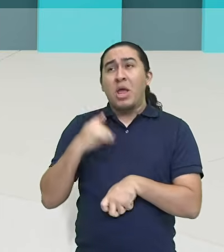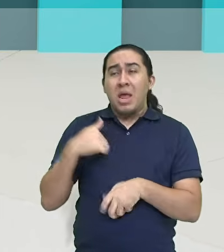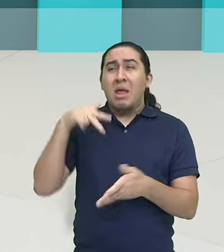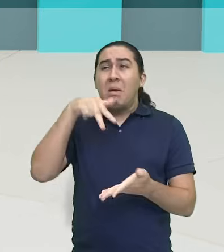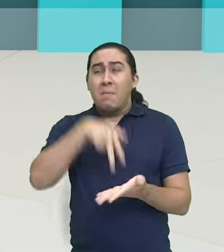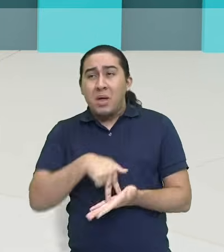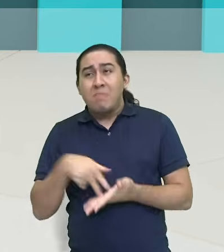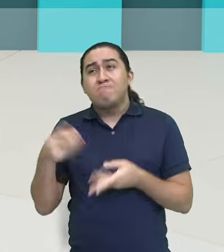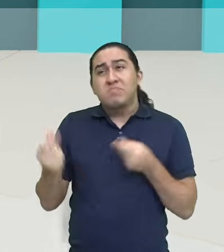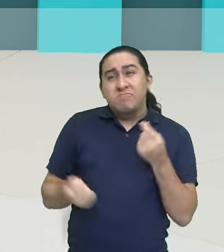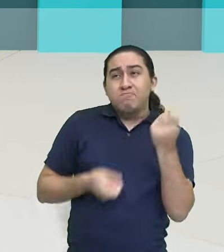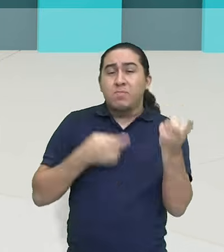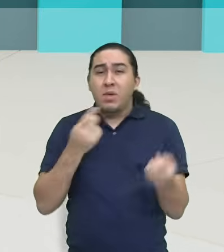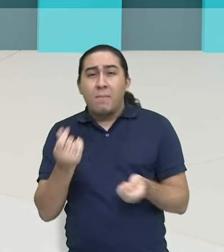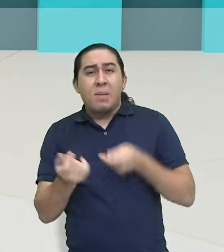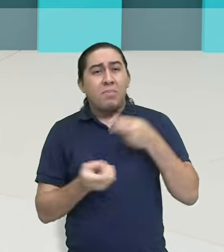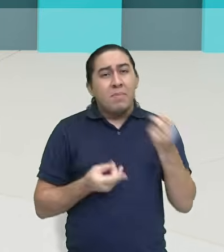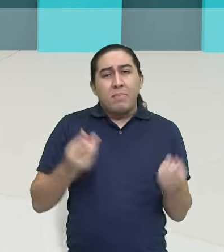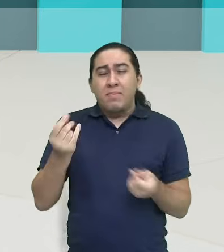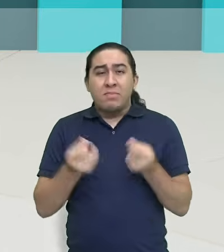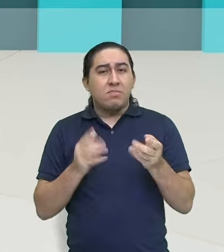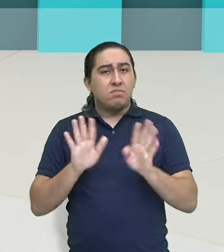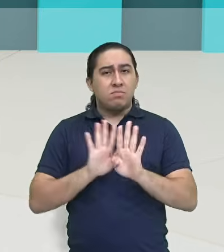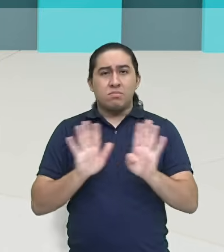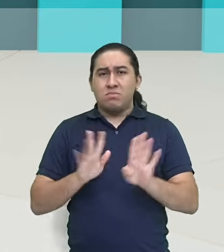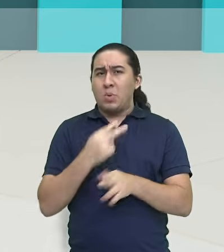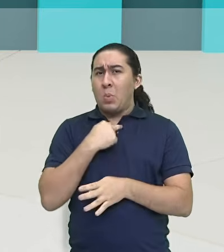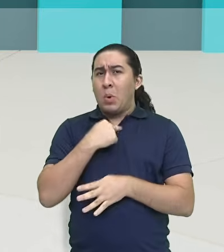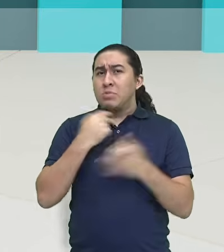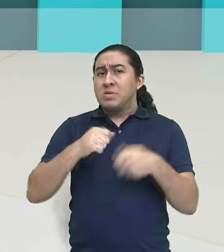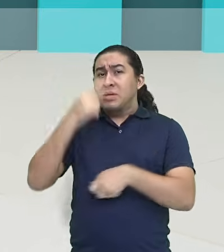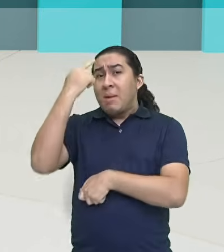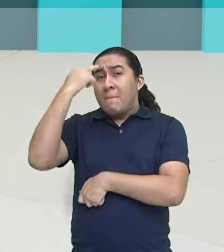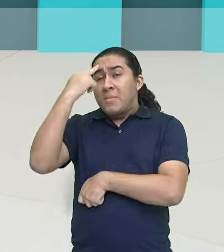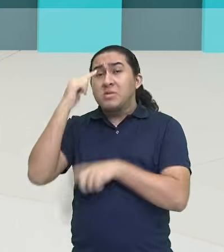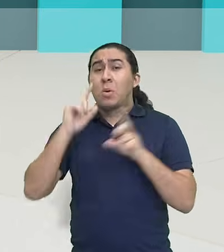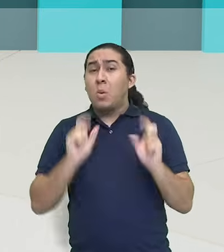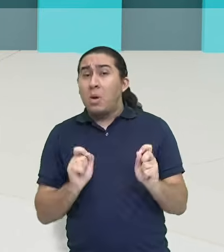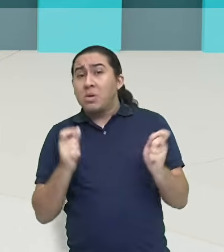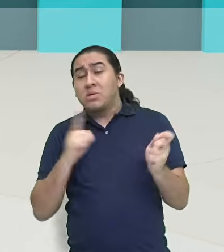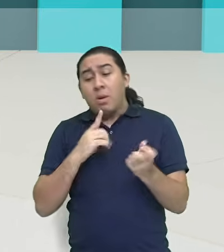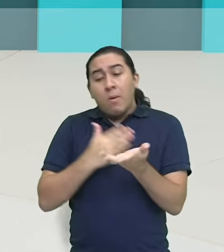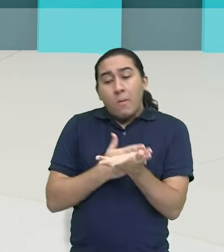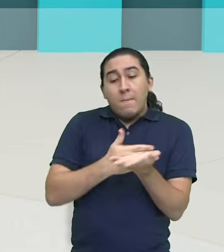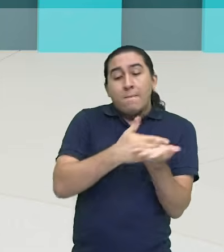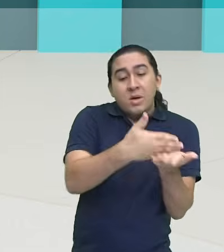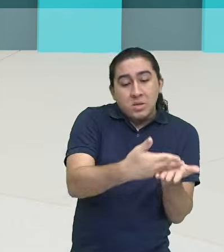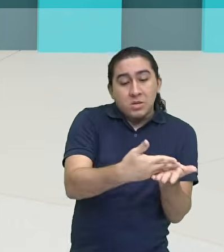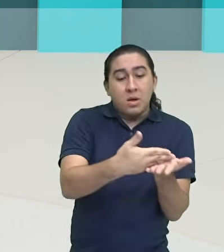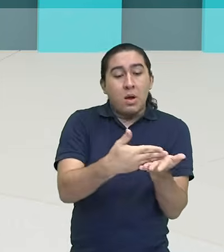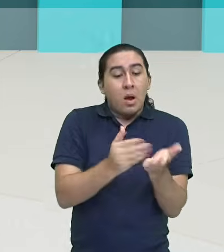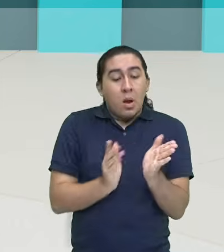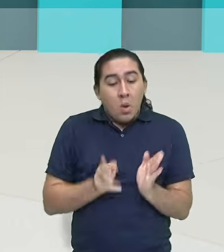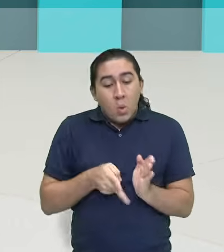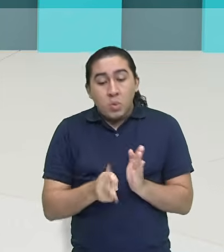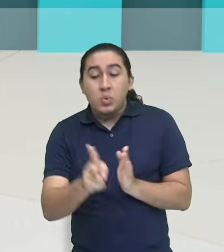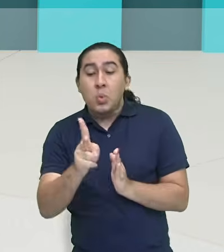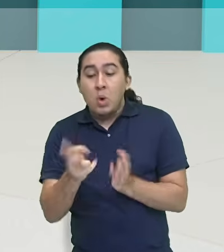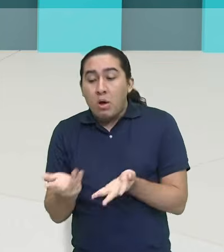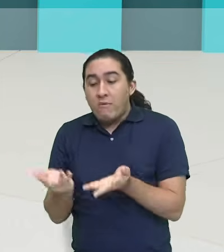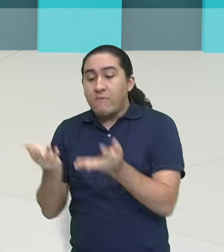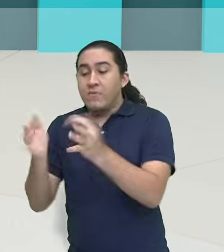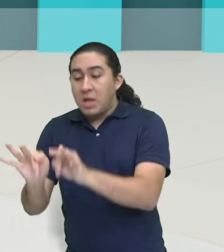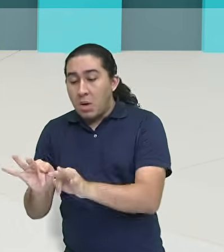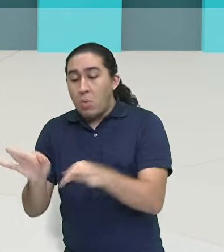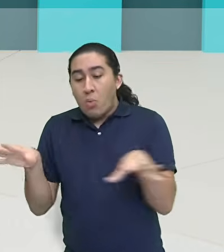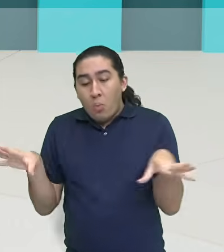né? Ah, então, né? Não posso fazer isso. Eu preciso pensar o que vai iniciar, o que vai continuar e o que vai terminar. Então, se